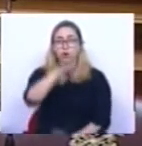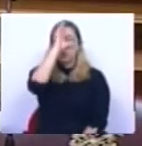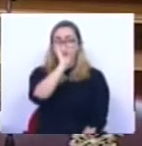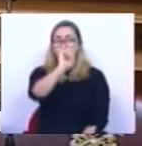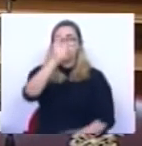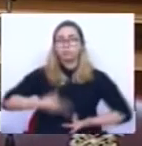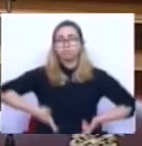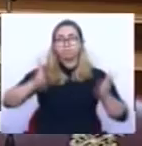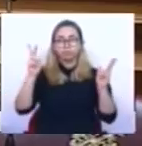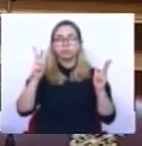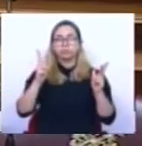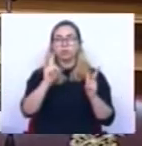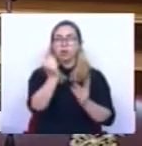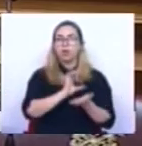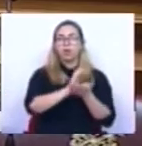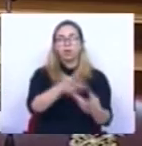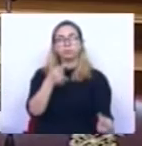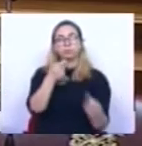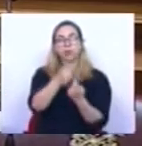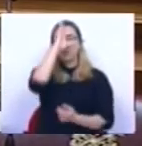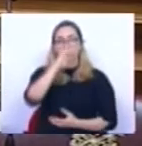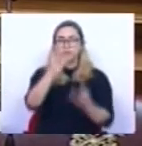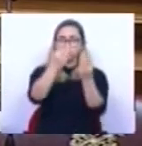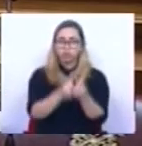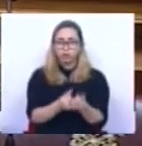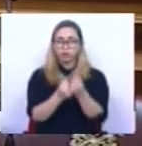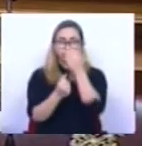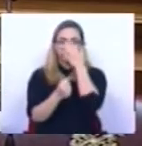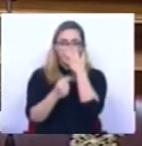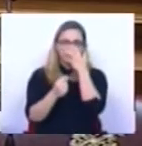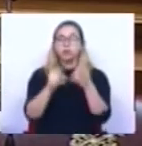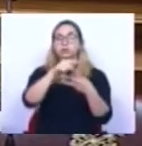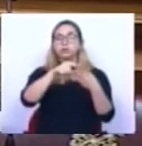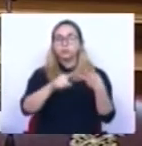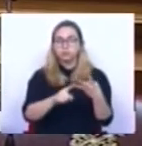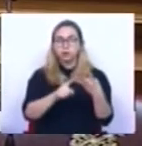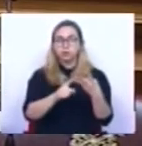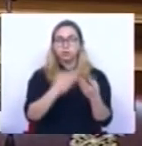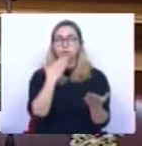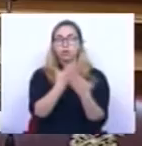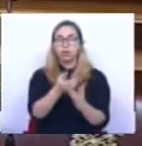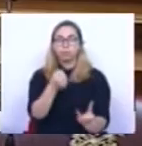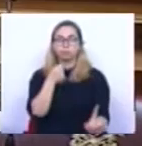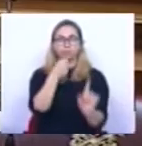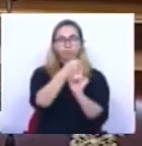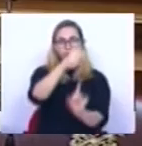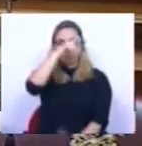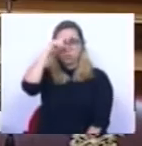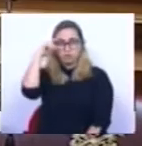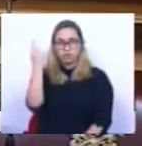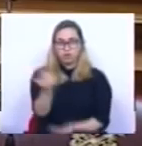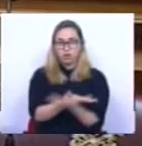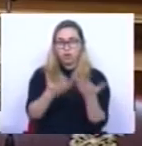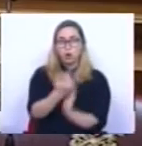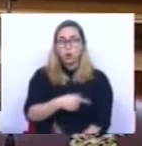disponibilizar a adequada dotação financeira a partir do Orçamento de Estado a estas instituições para colmatar o crónico subfinanciamento, o